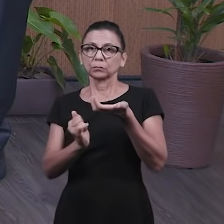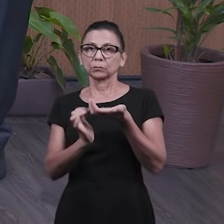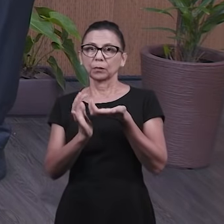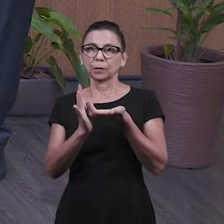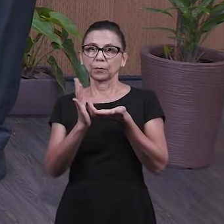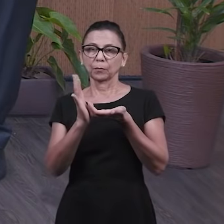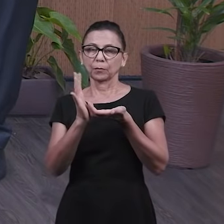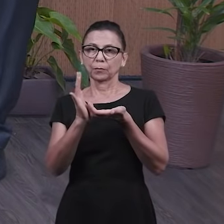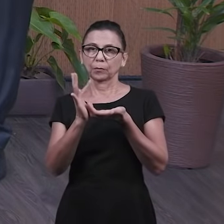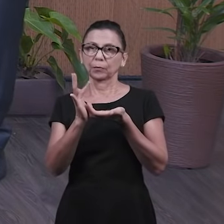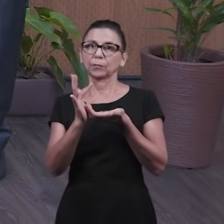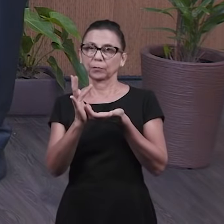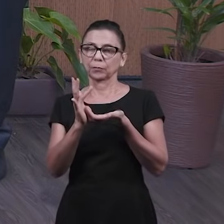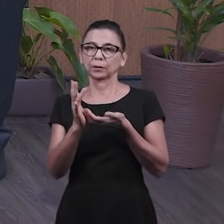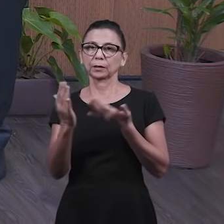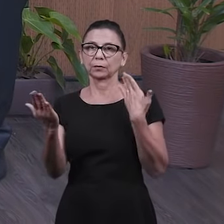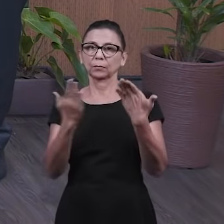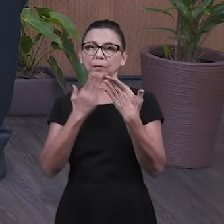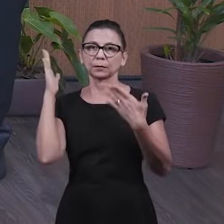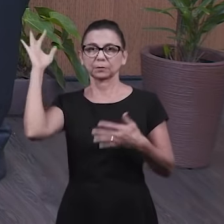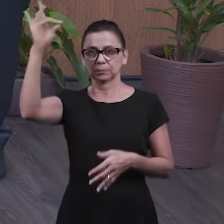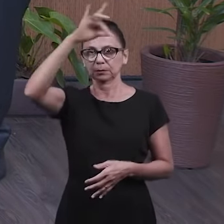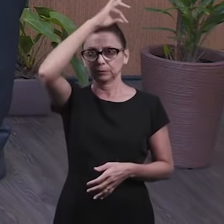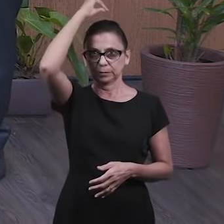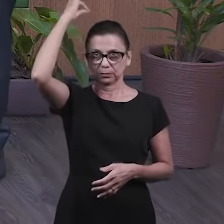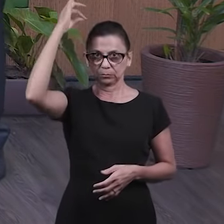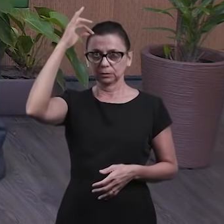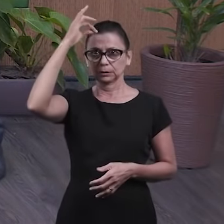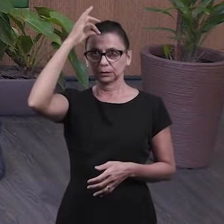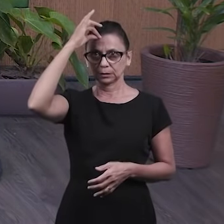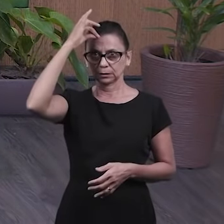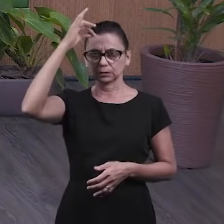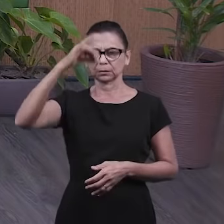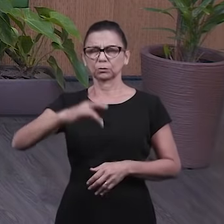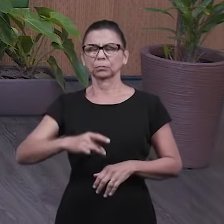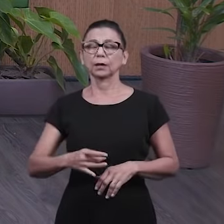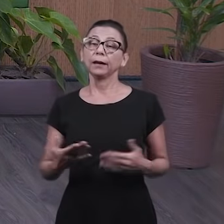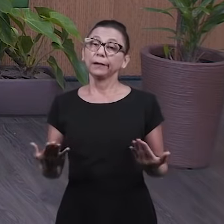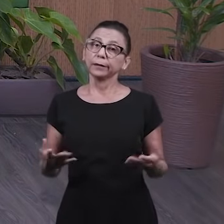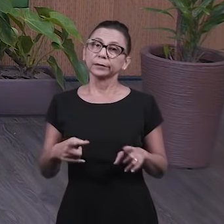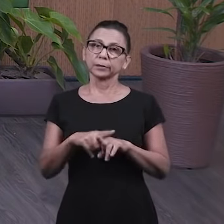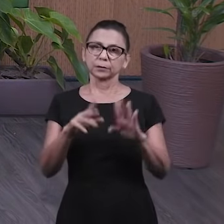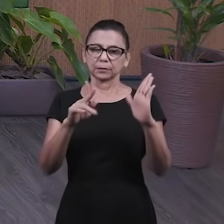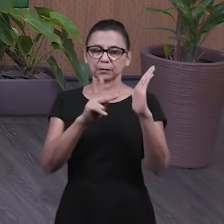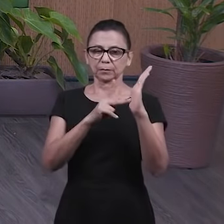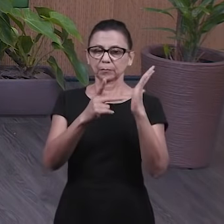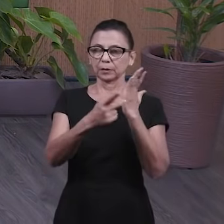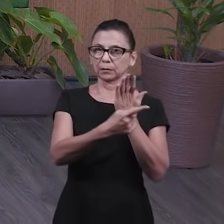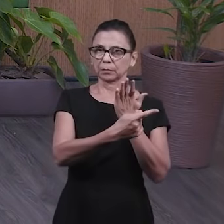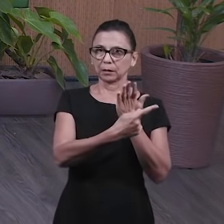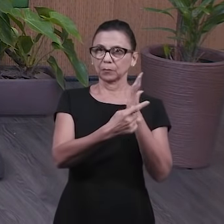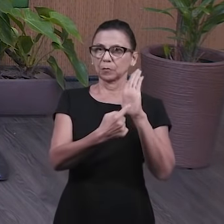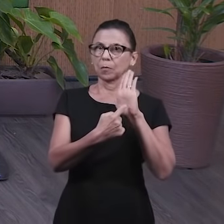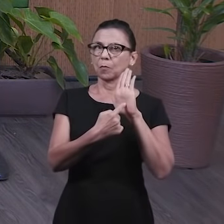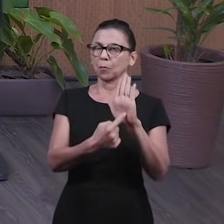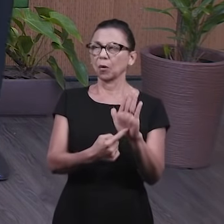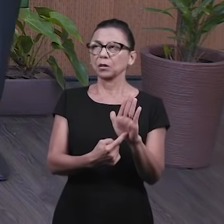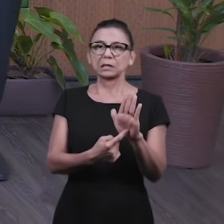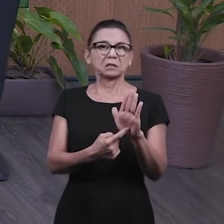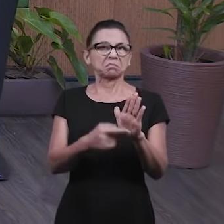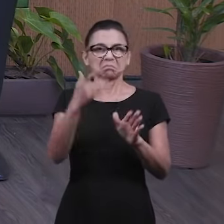da mesma forma que na parábola não se sabia o momento em que o esposo haveria